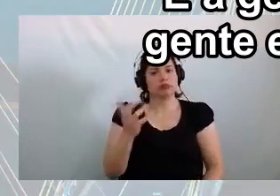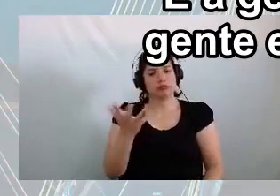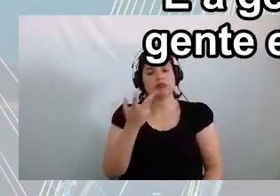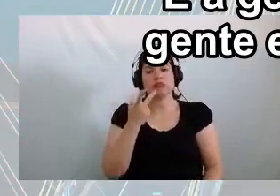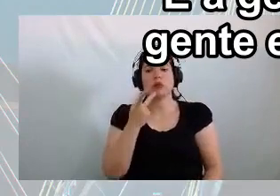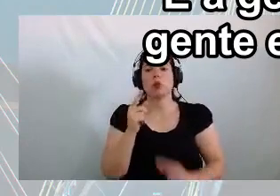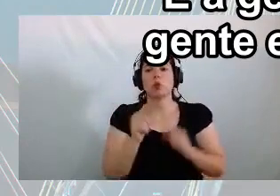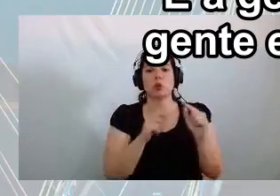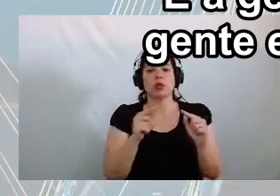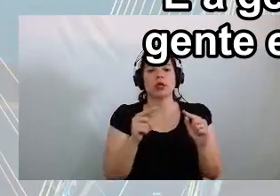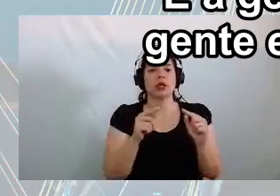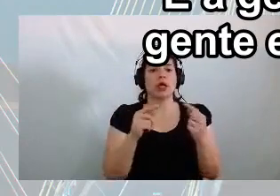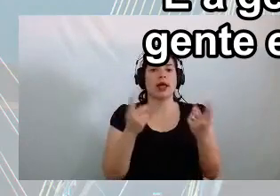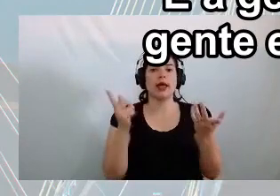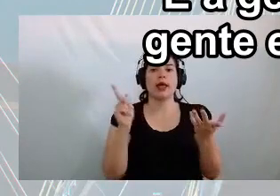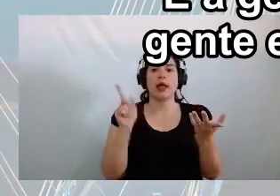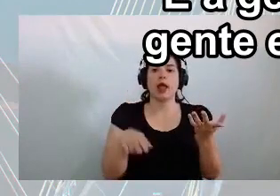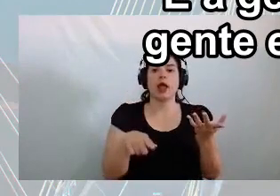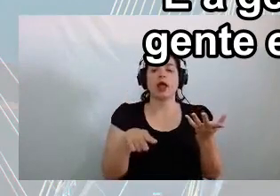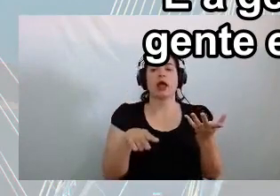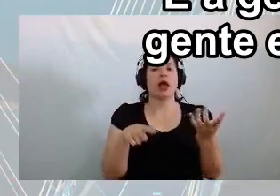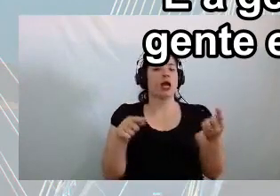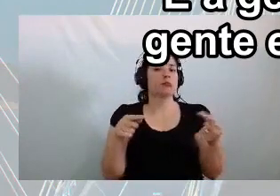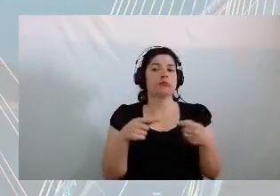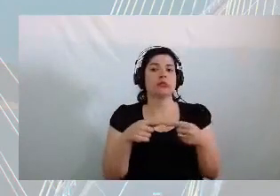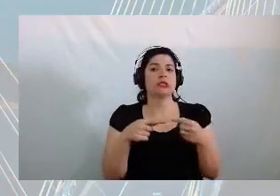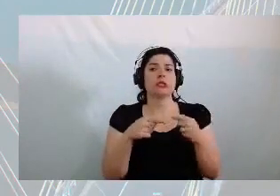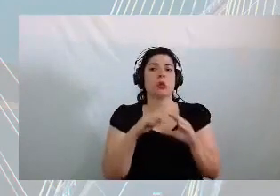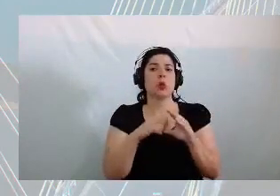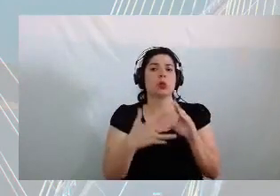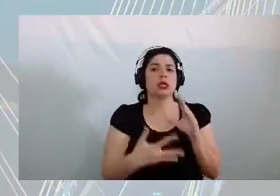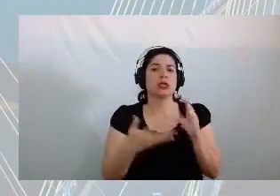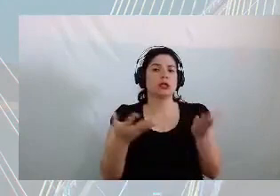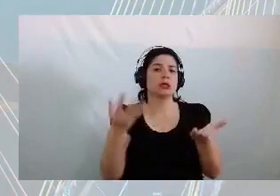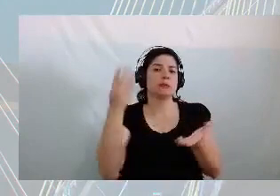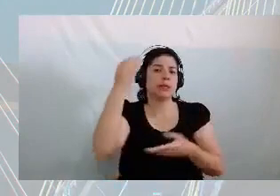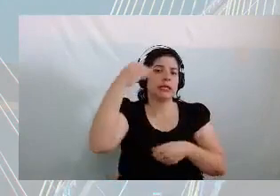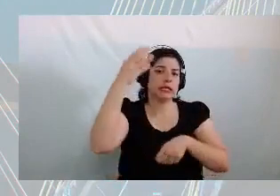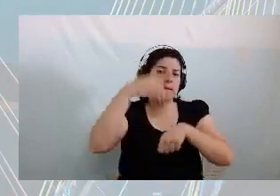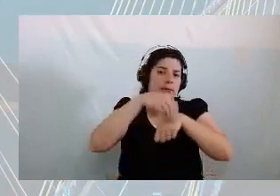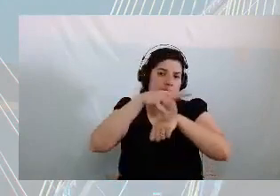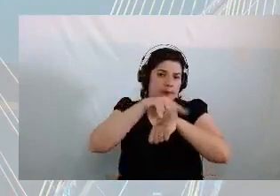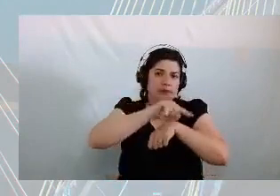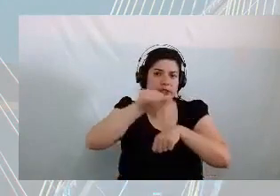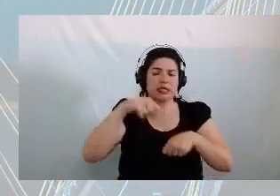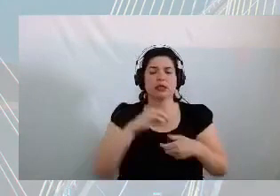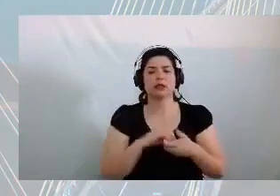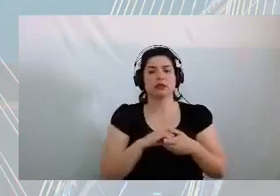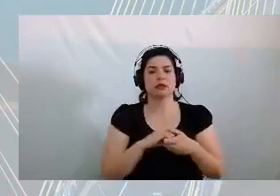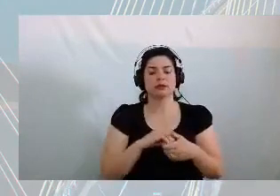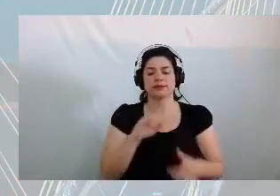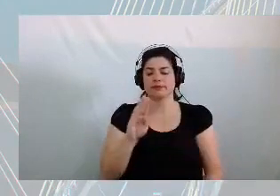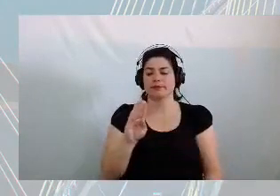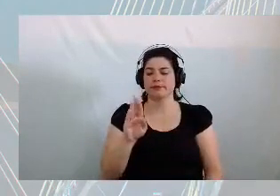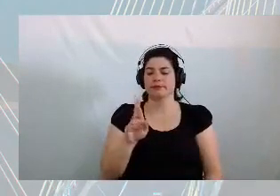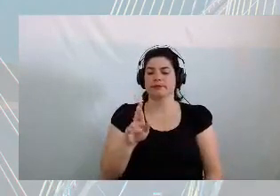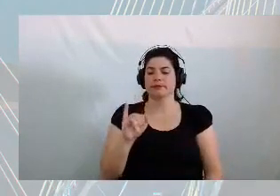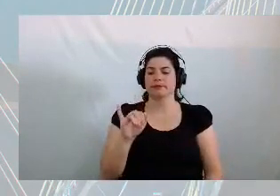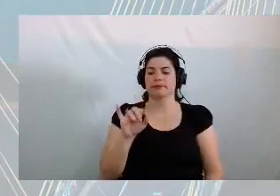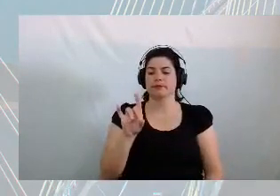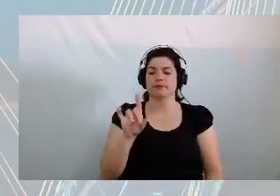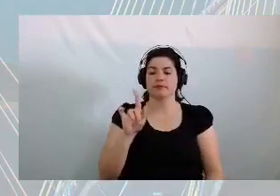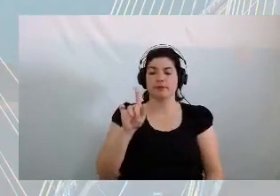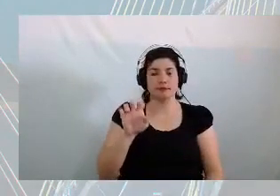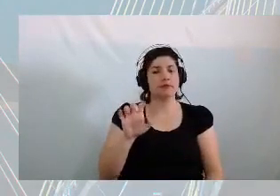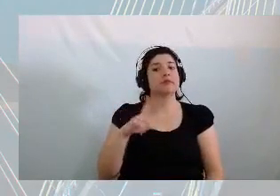que é o contexto para a gente estar aqui passando um pouquinho dessa experiência para vocês. A Bridge está aí com 13 anos de mercado.